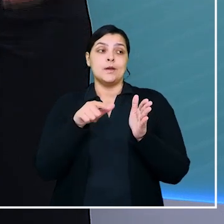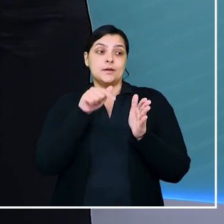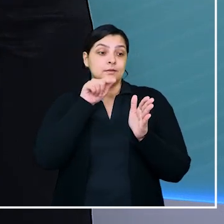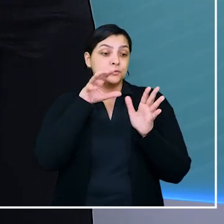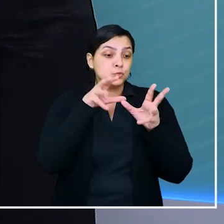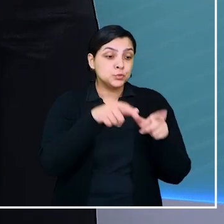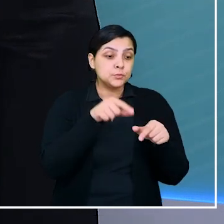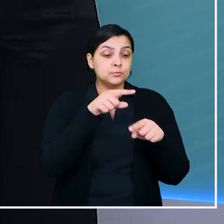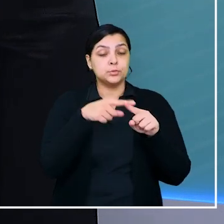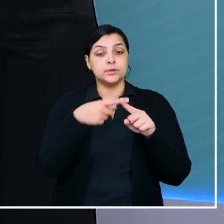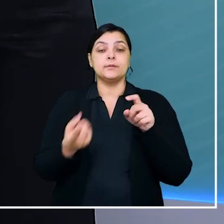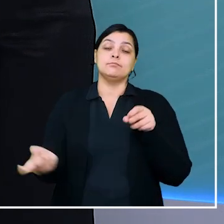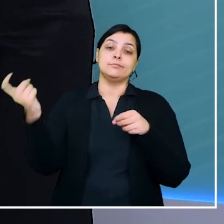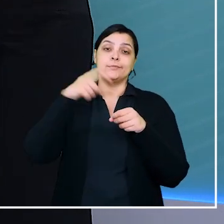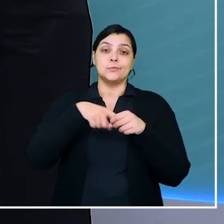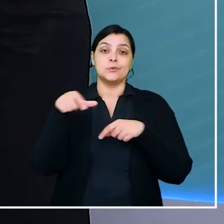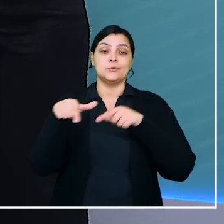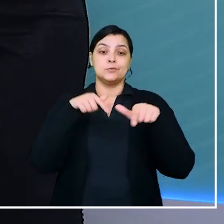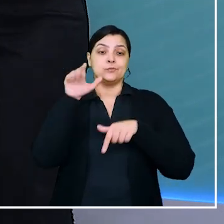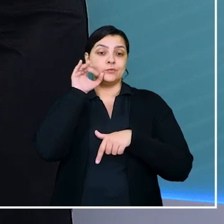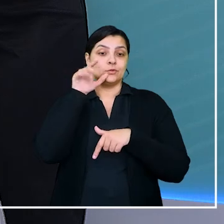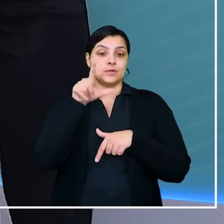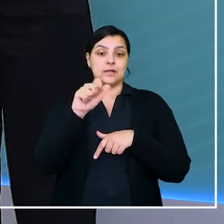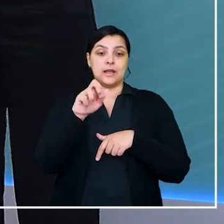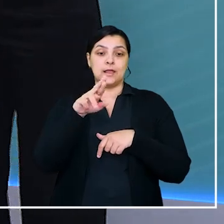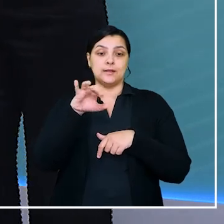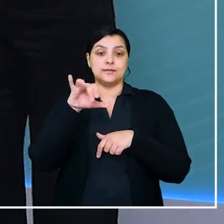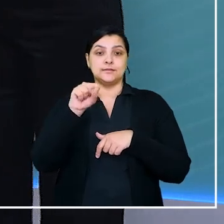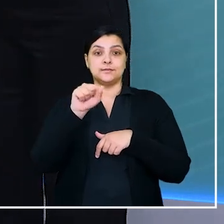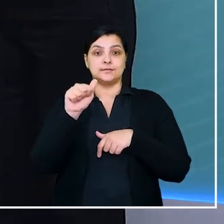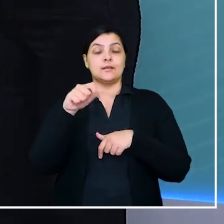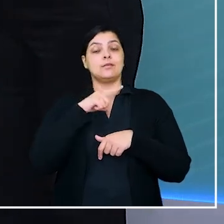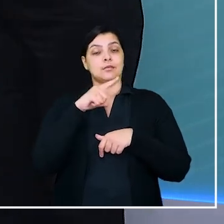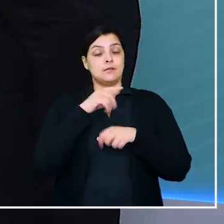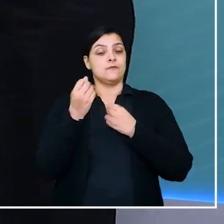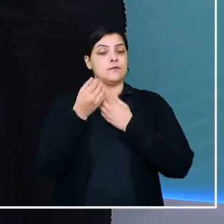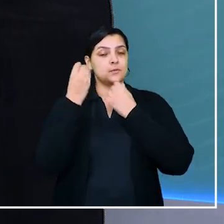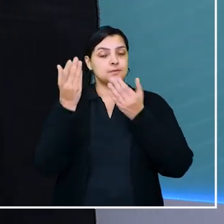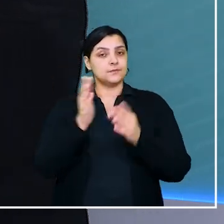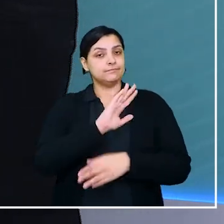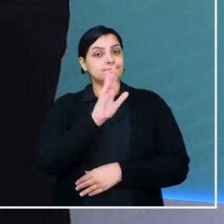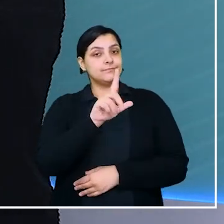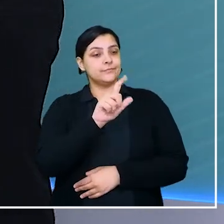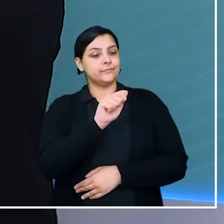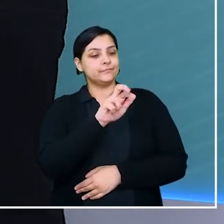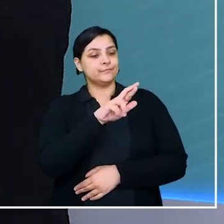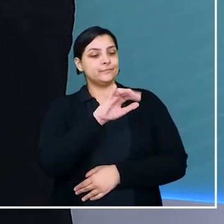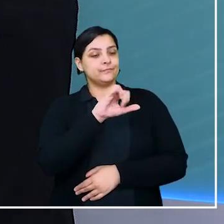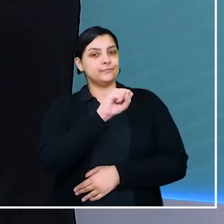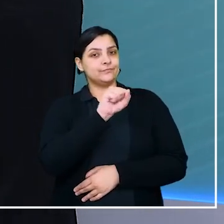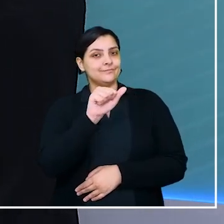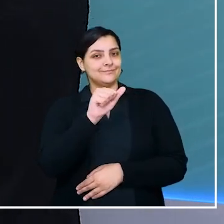assegurar o retorno do trabalhador. A repórter Larissa Batista tem mais informações para a gente. Oi, Larissa.